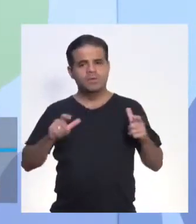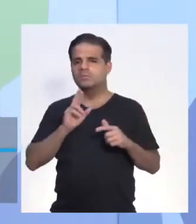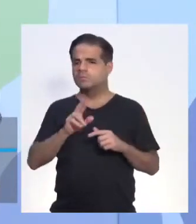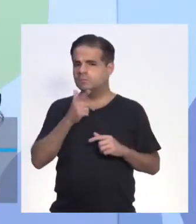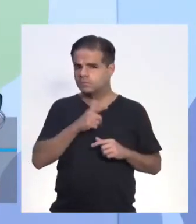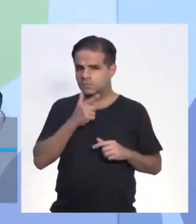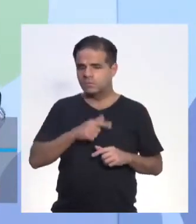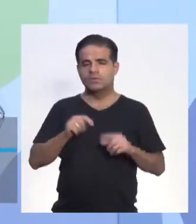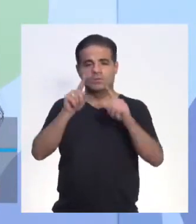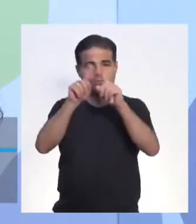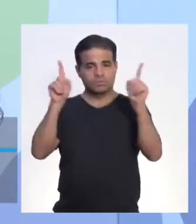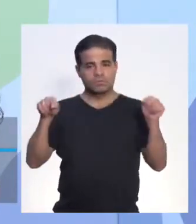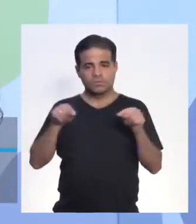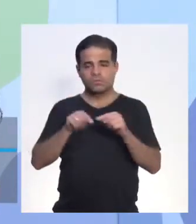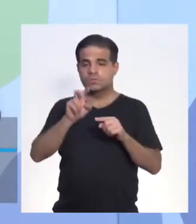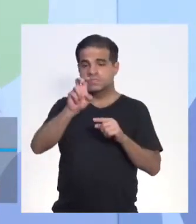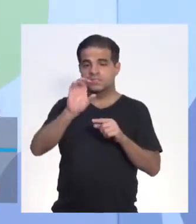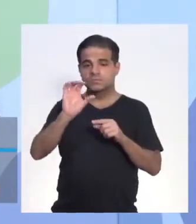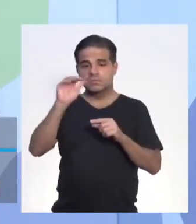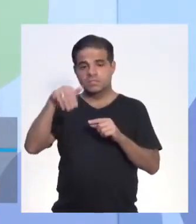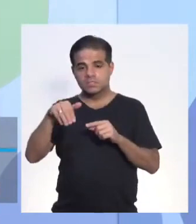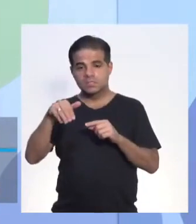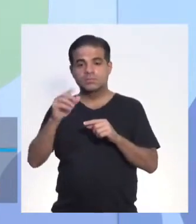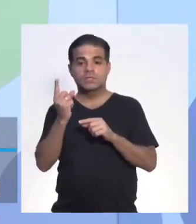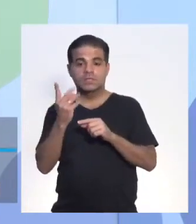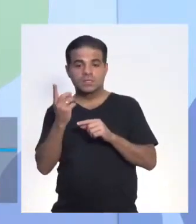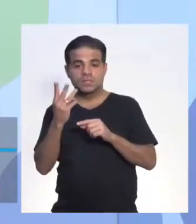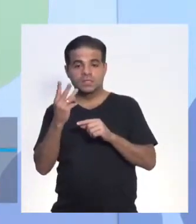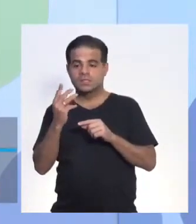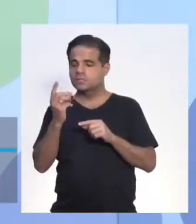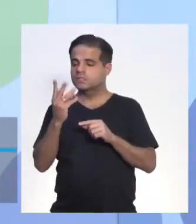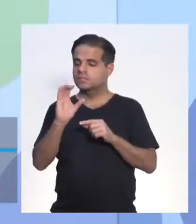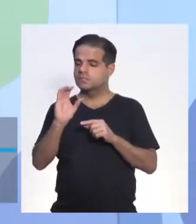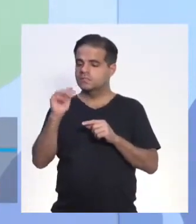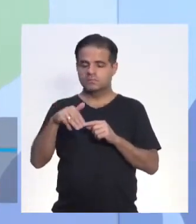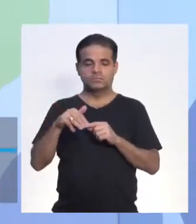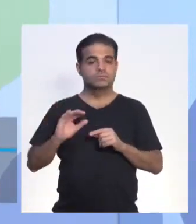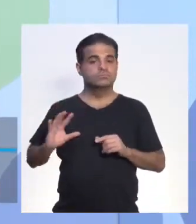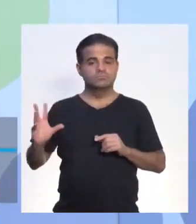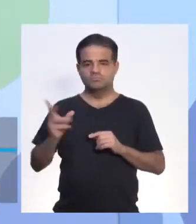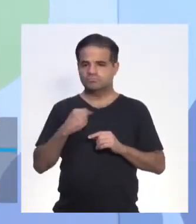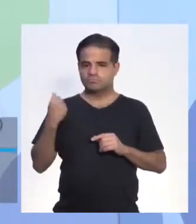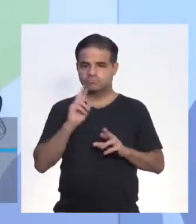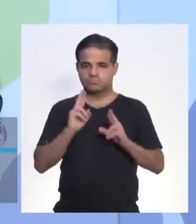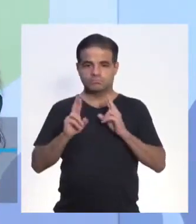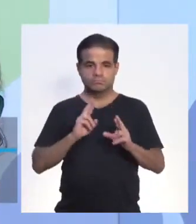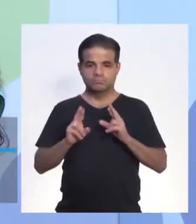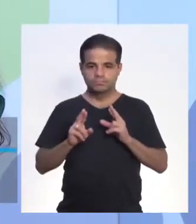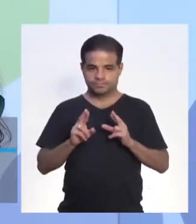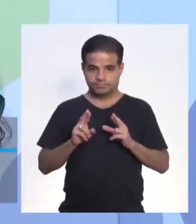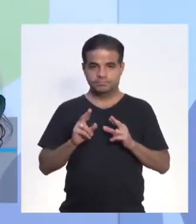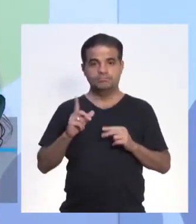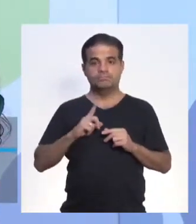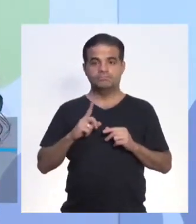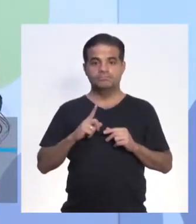que os lados medem 5 centímetros e 13 centímetros. Entre todo mundo que respondeu, nós temos lá a